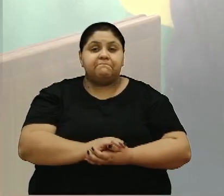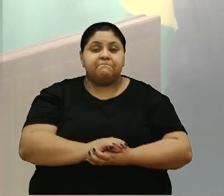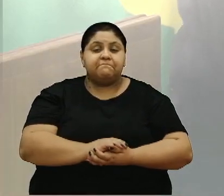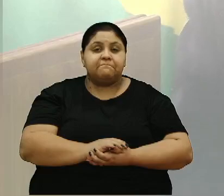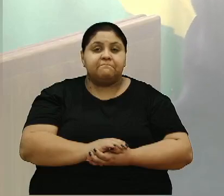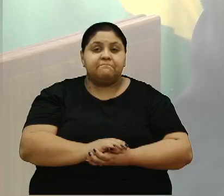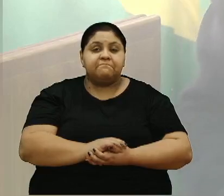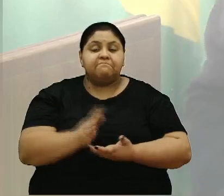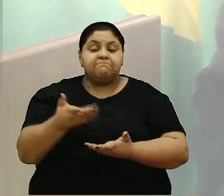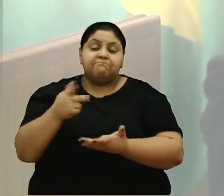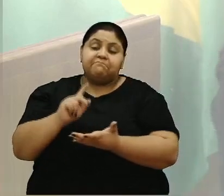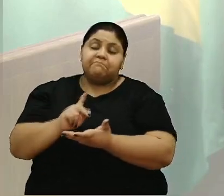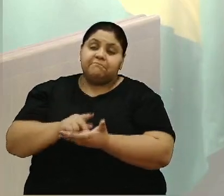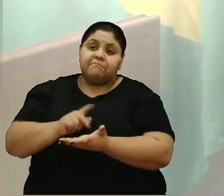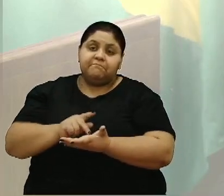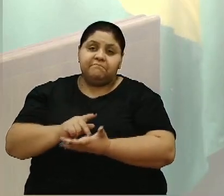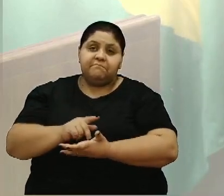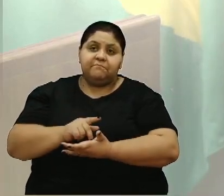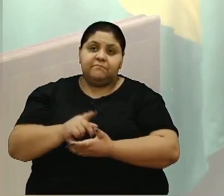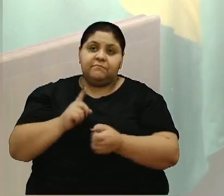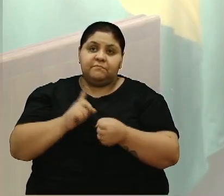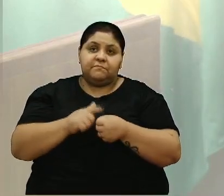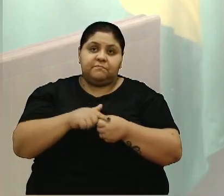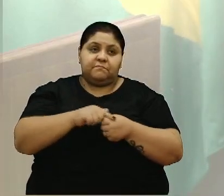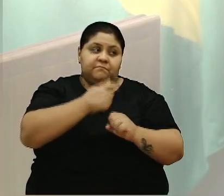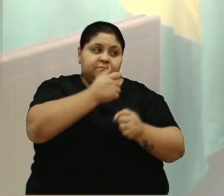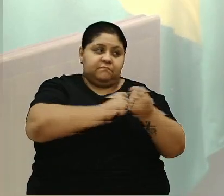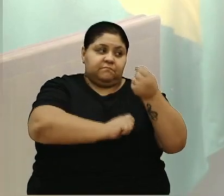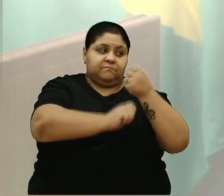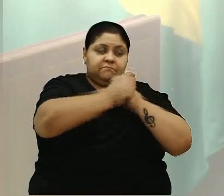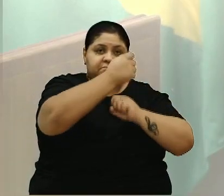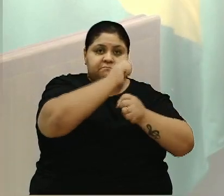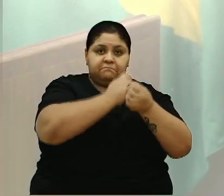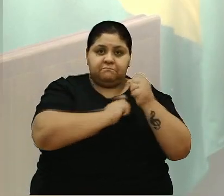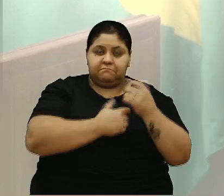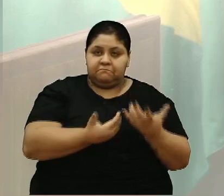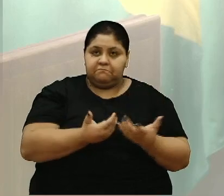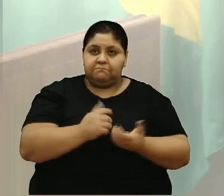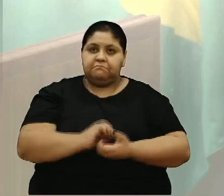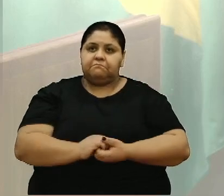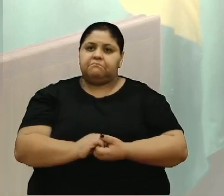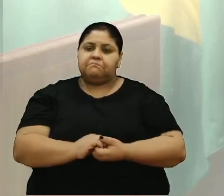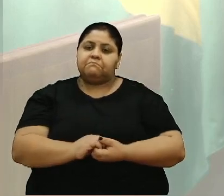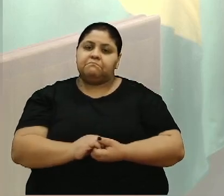Na verdade, é a cidade da indústria, é a cidade